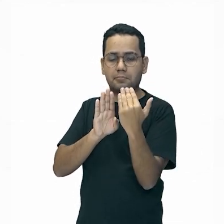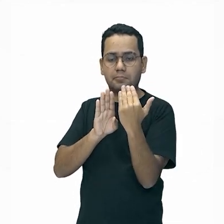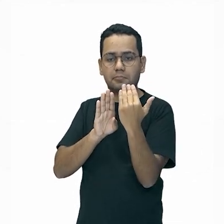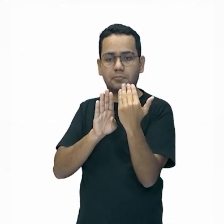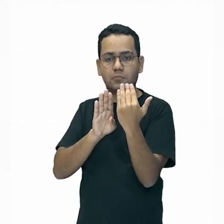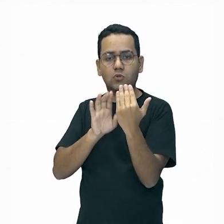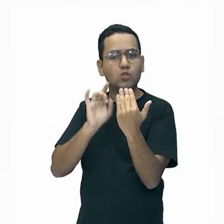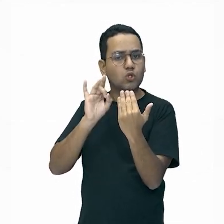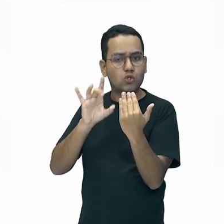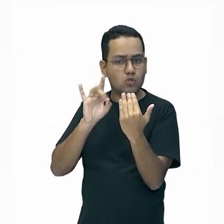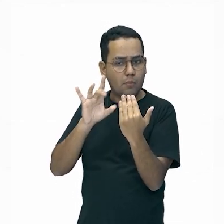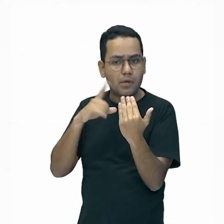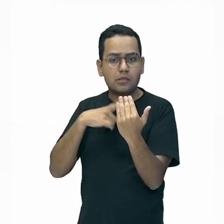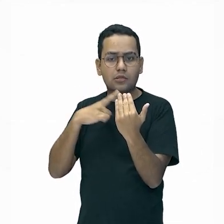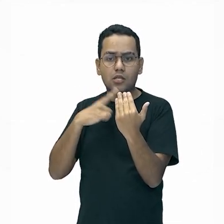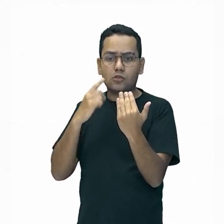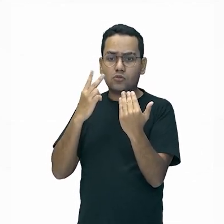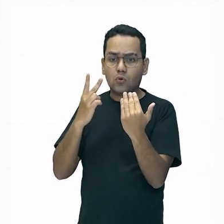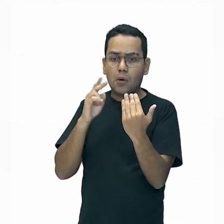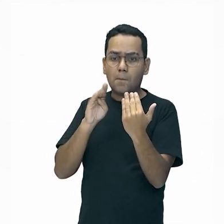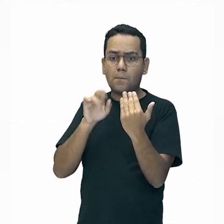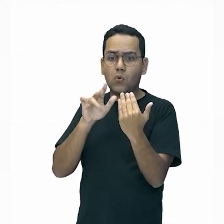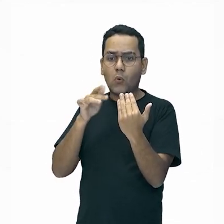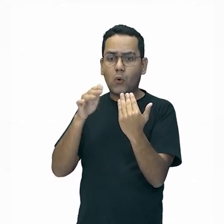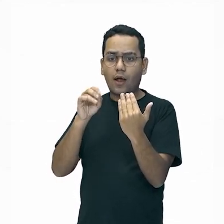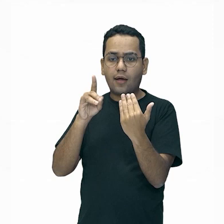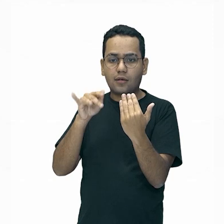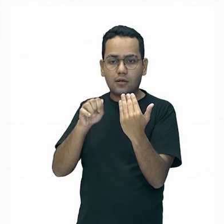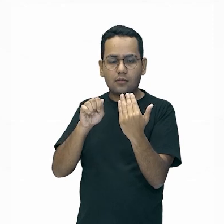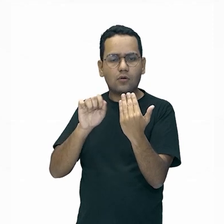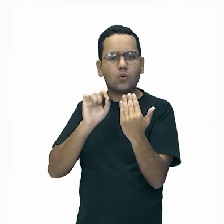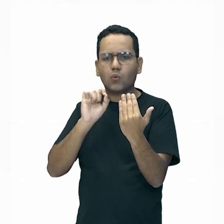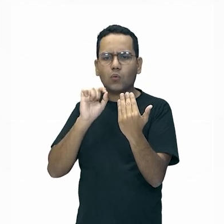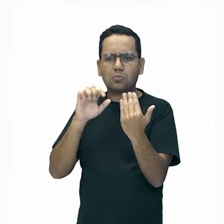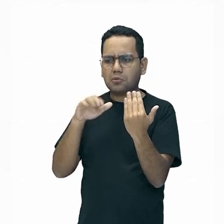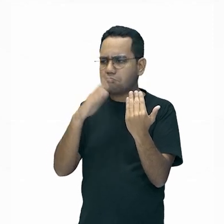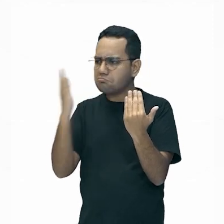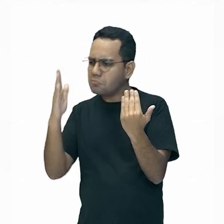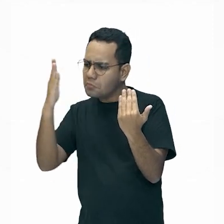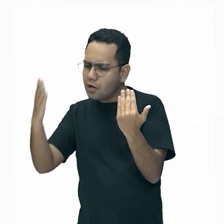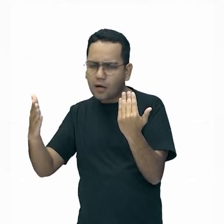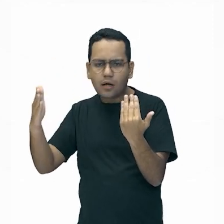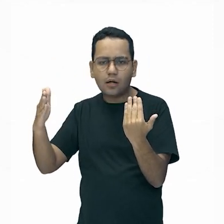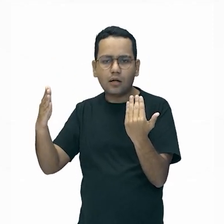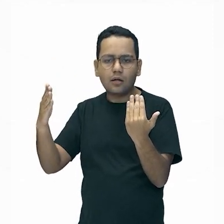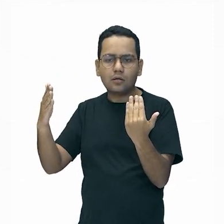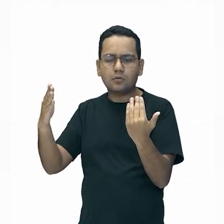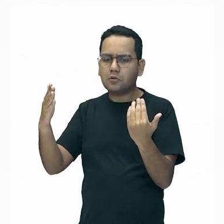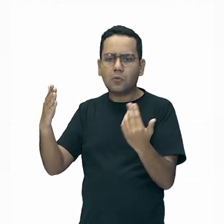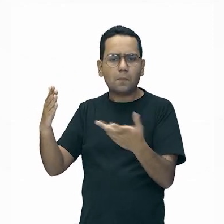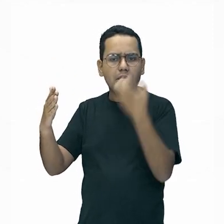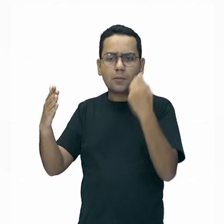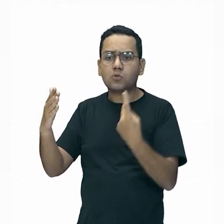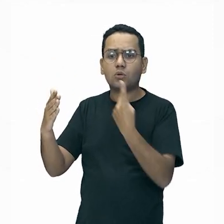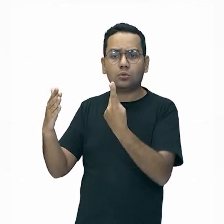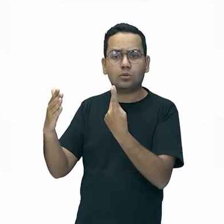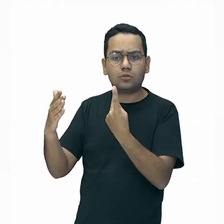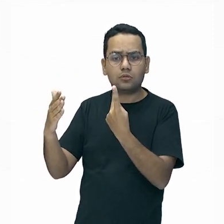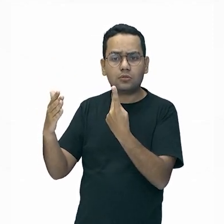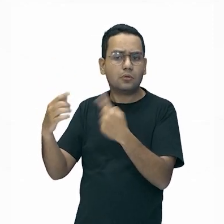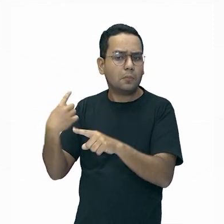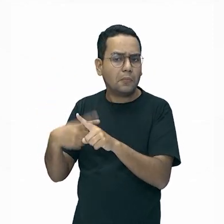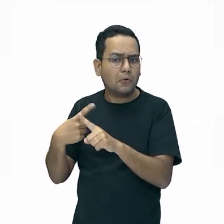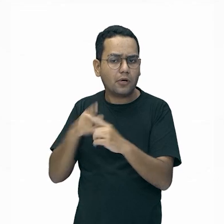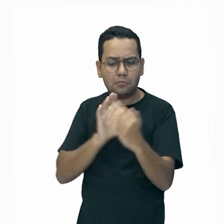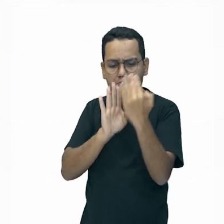dois buraquinhos, o que eu espero do outro lado? Ora, ver dois feixes de luz só, porque eu tenho dois